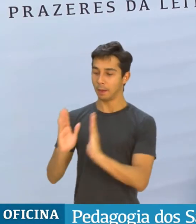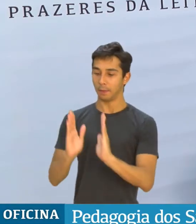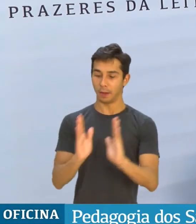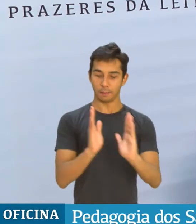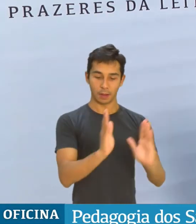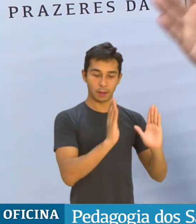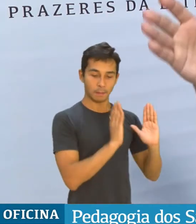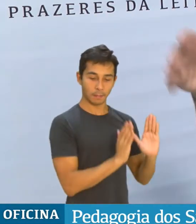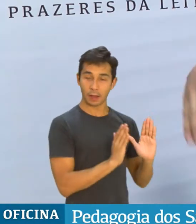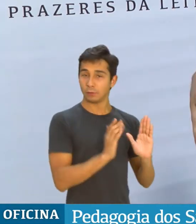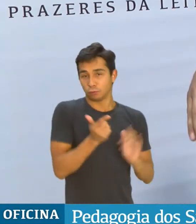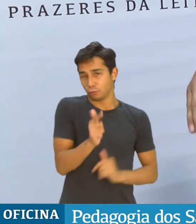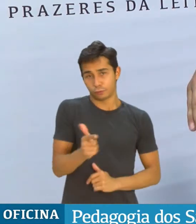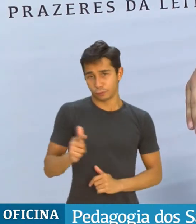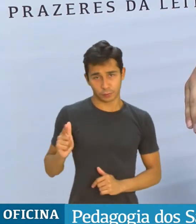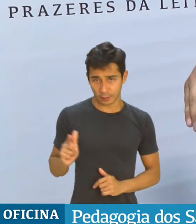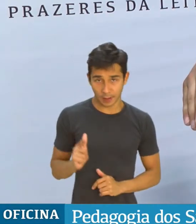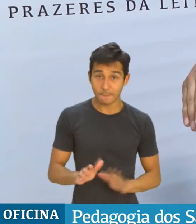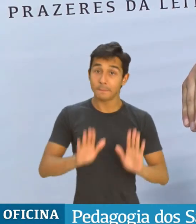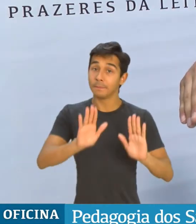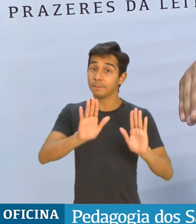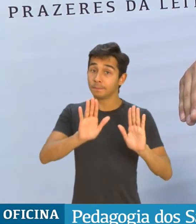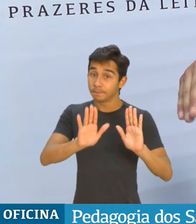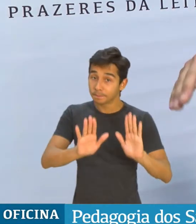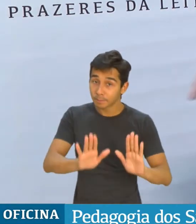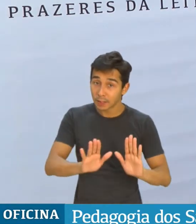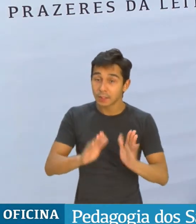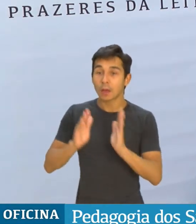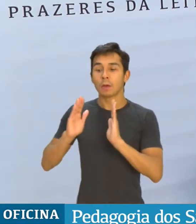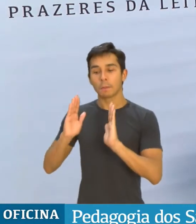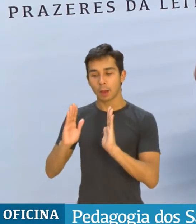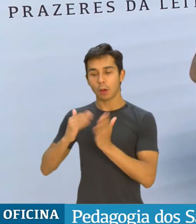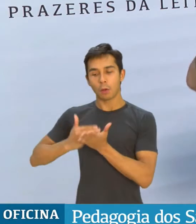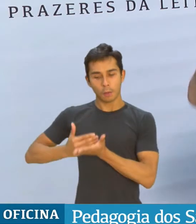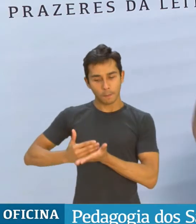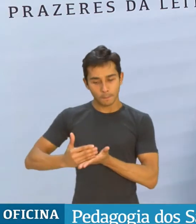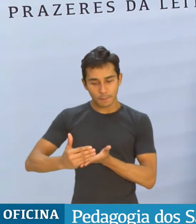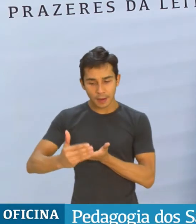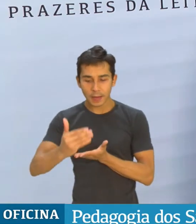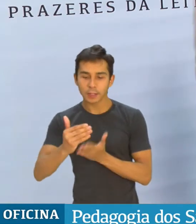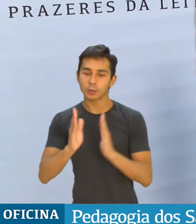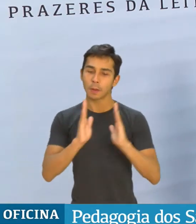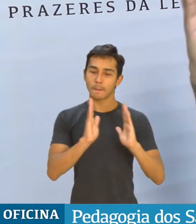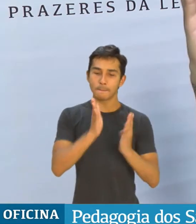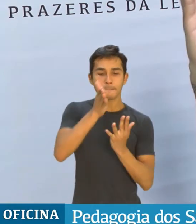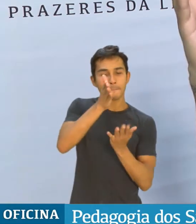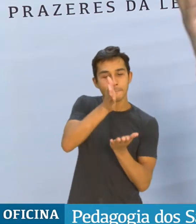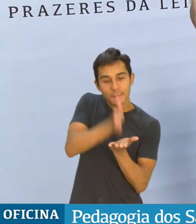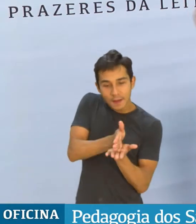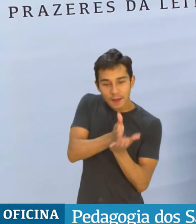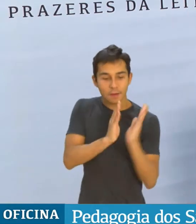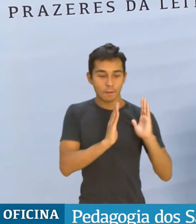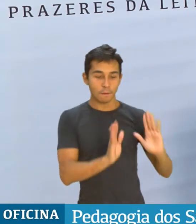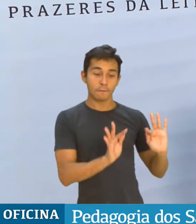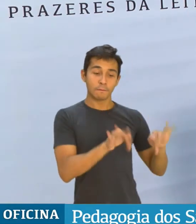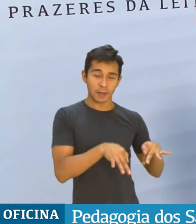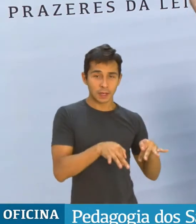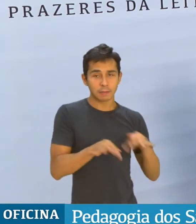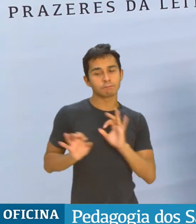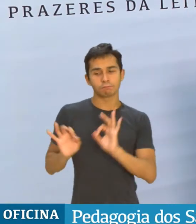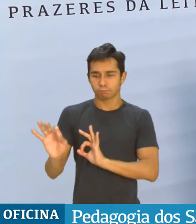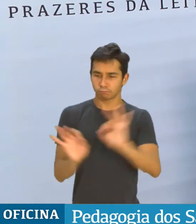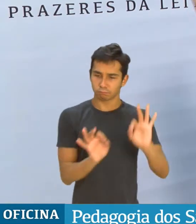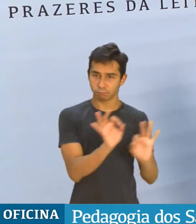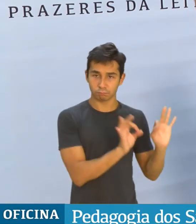que vai acontecer exatamente, mas pensar nesse começo, entre meios e nesse fim pode ser muito